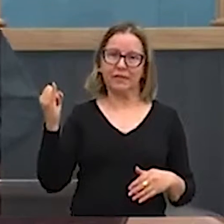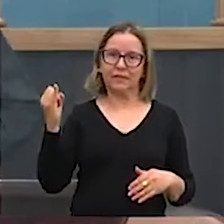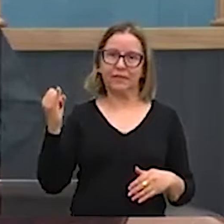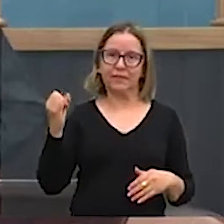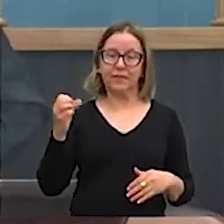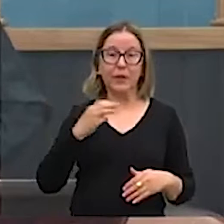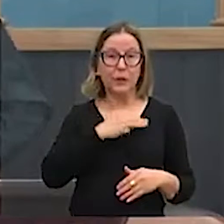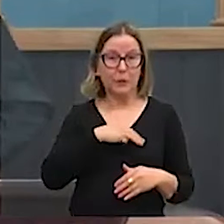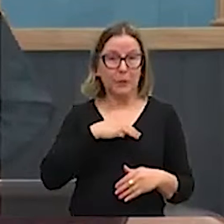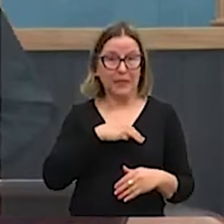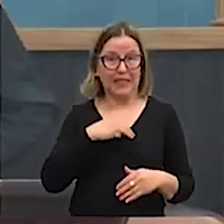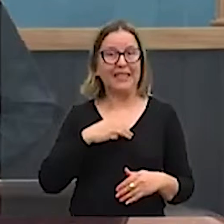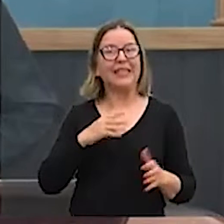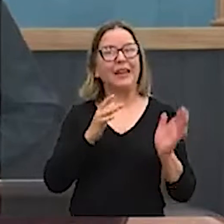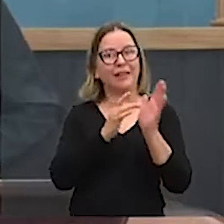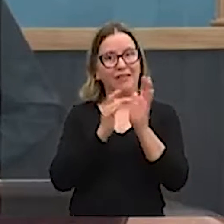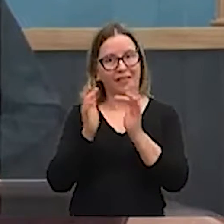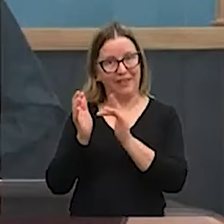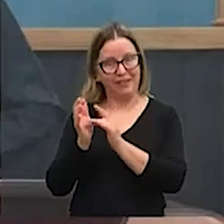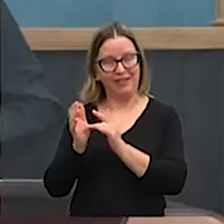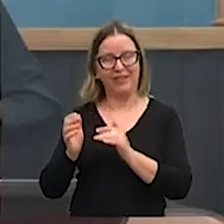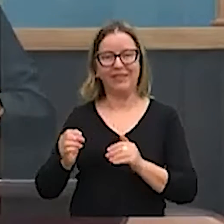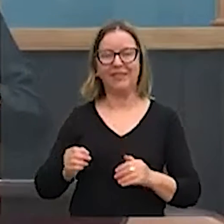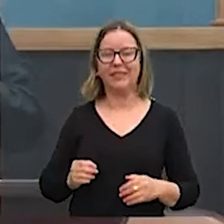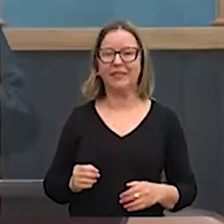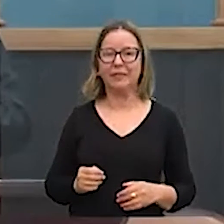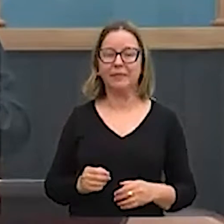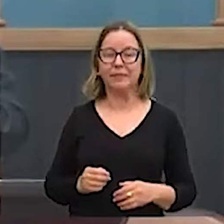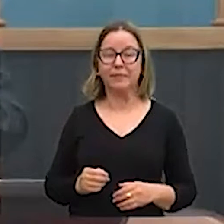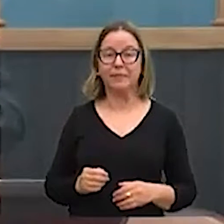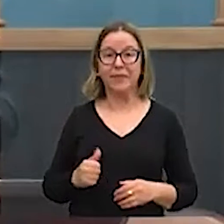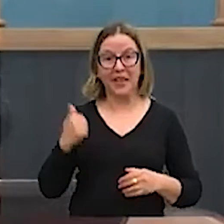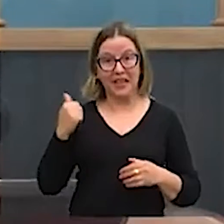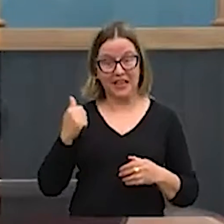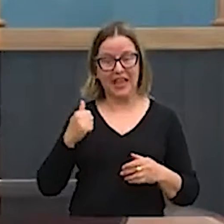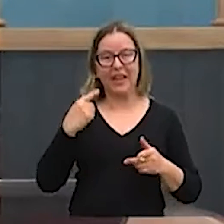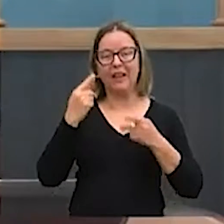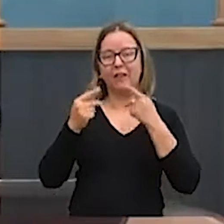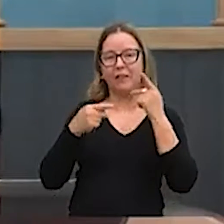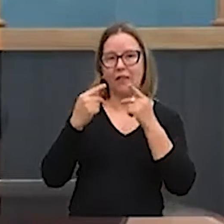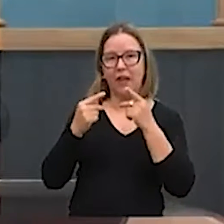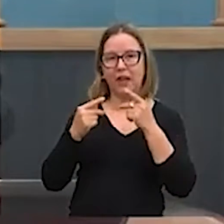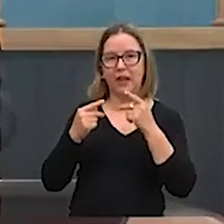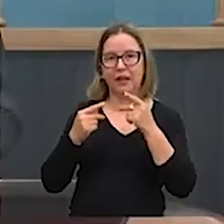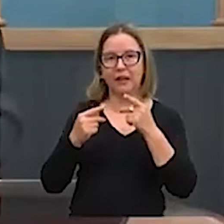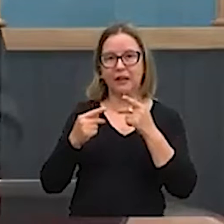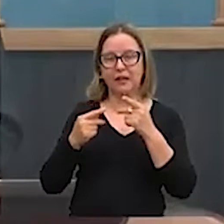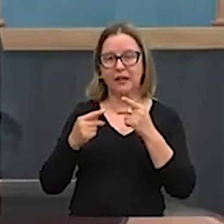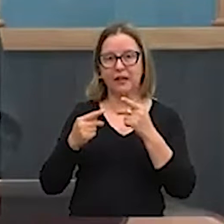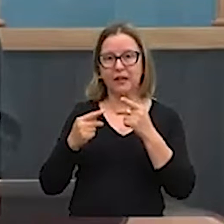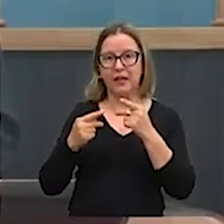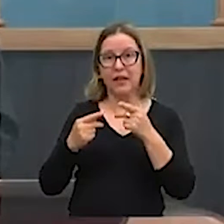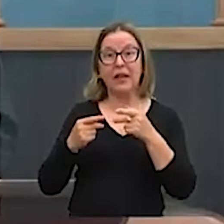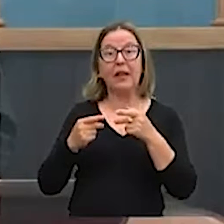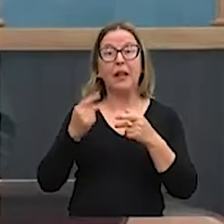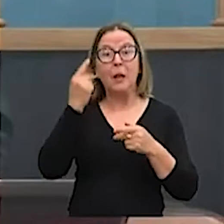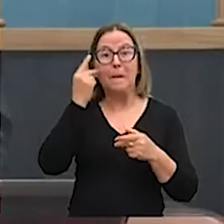ministério de Jesus. E ele vai dizer que é a hora que ele veio.